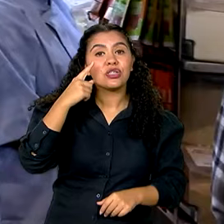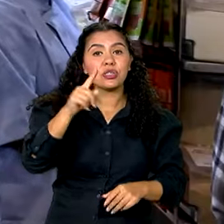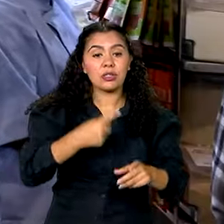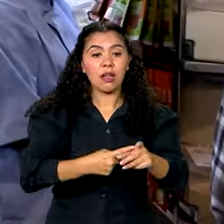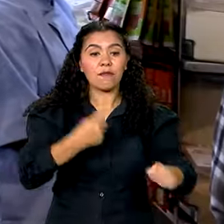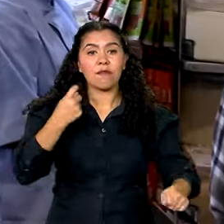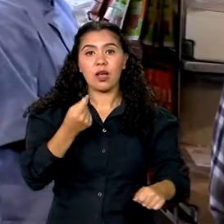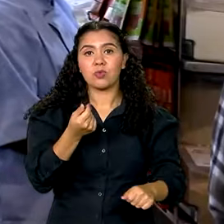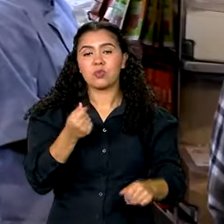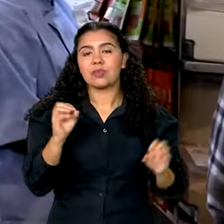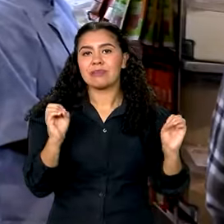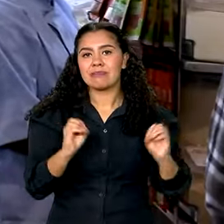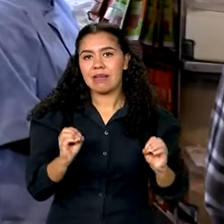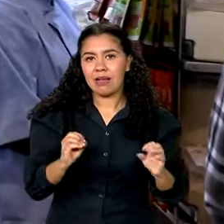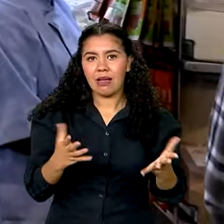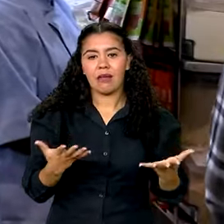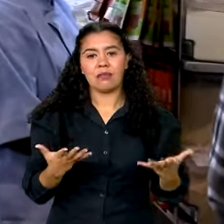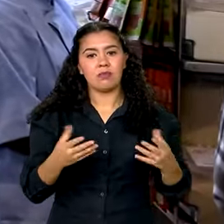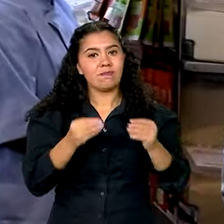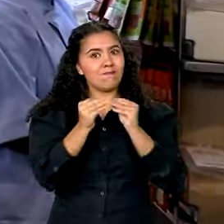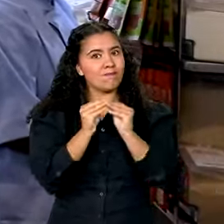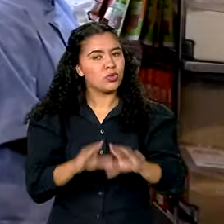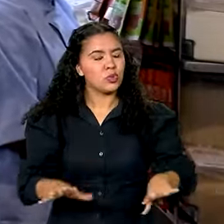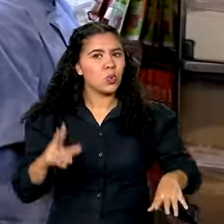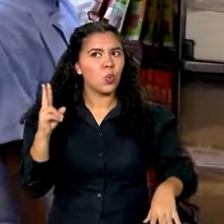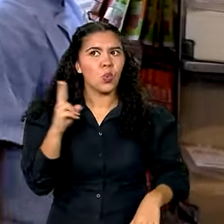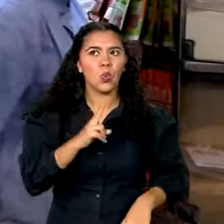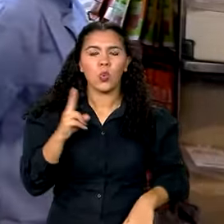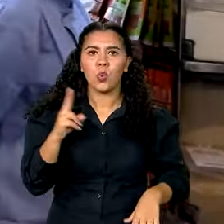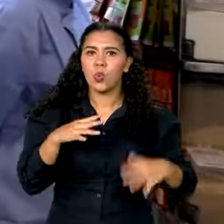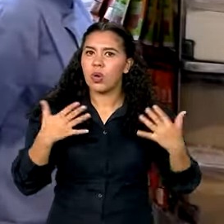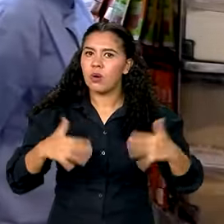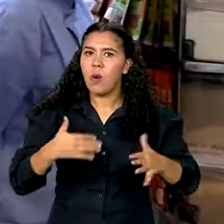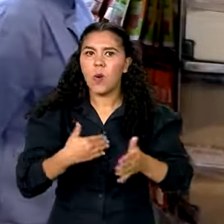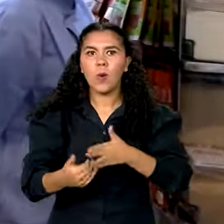dias parado. Para o tamanho do nosso negócio, impacta muito, né? Impacta em qualquer empresa, acredito eu.